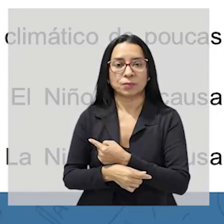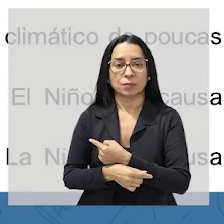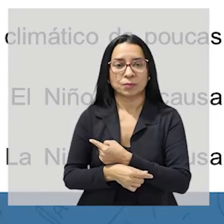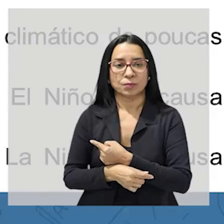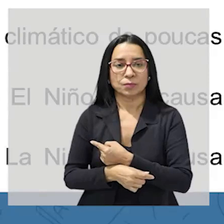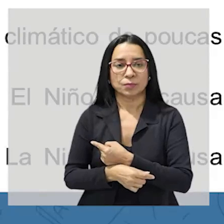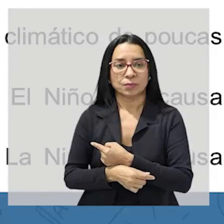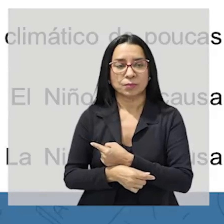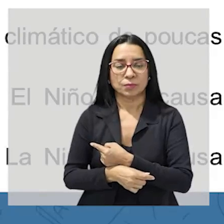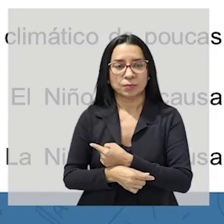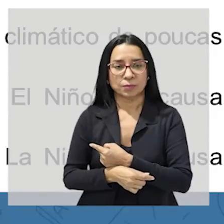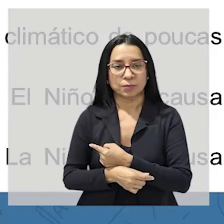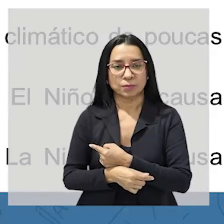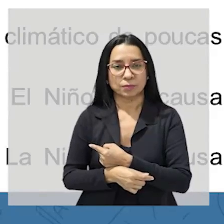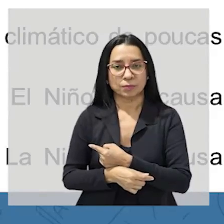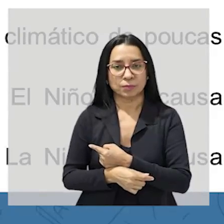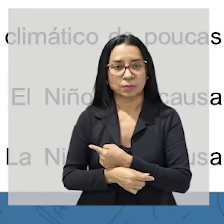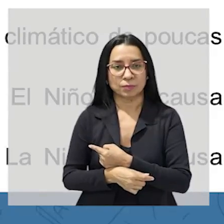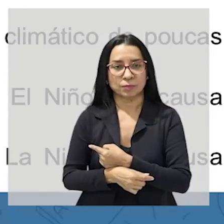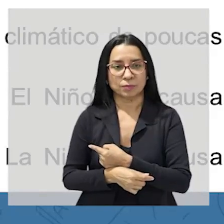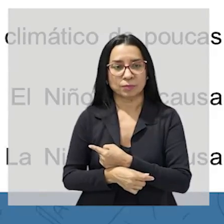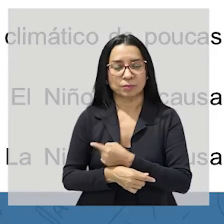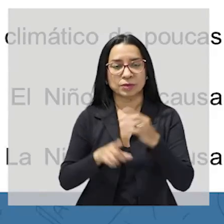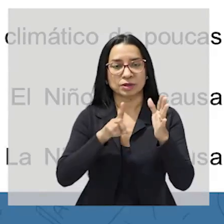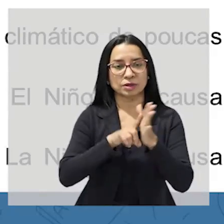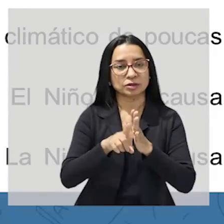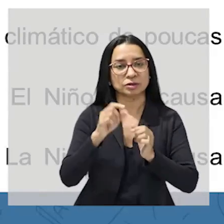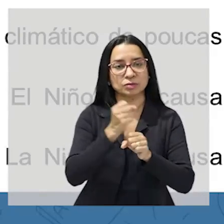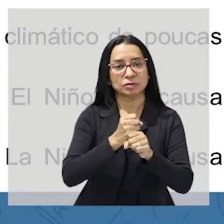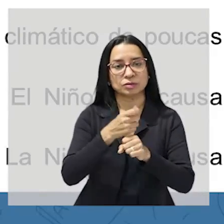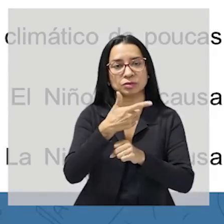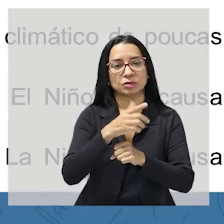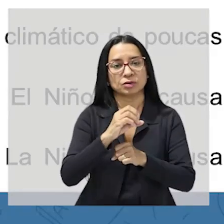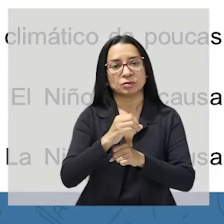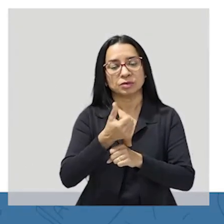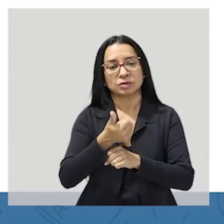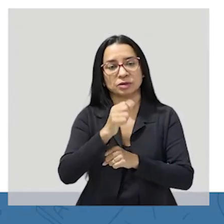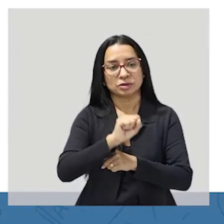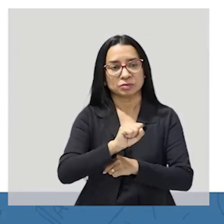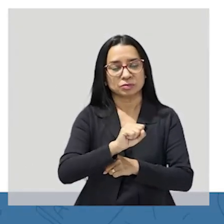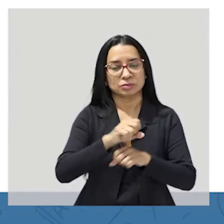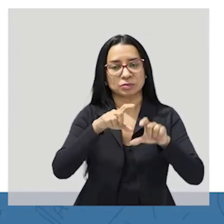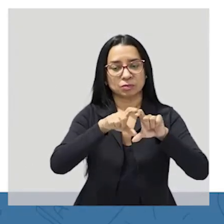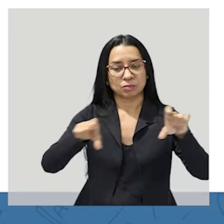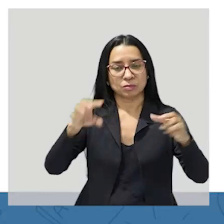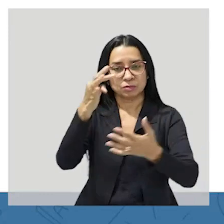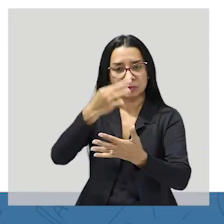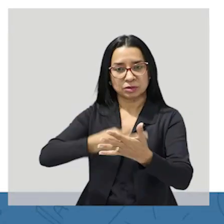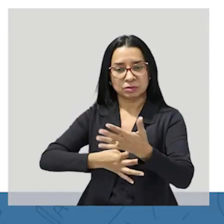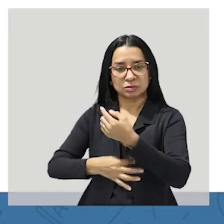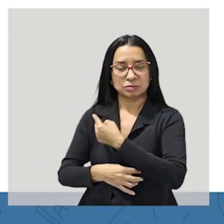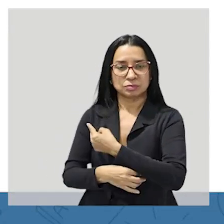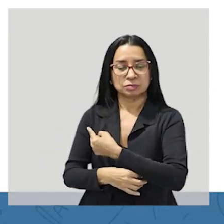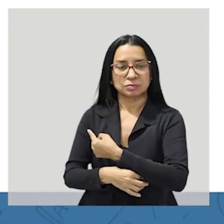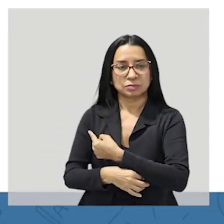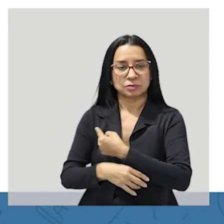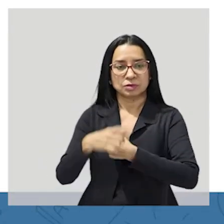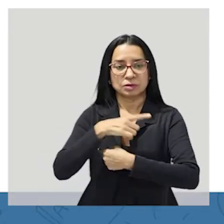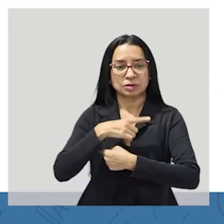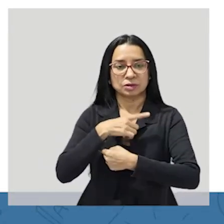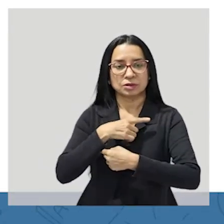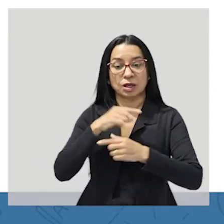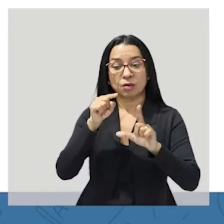trabalhar contigo também, uma questão da UEMA. Questão de 2018, texto motivador. E eu tenho um